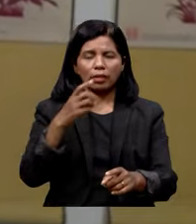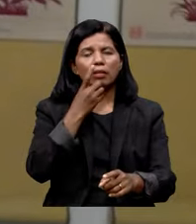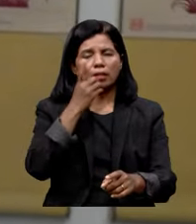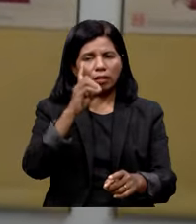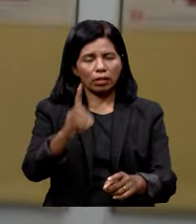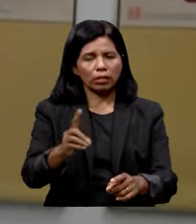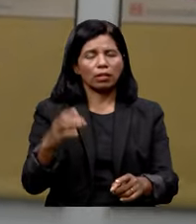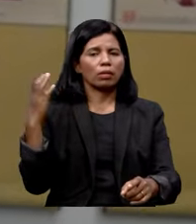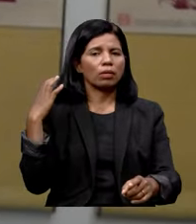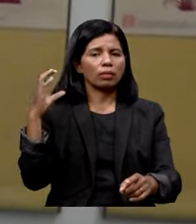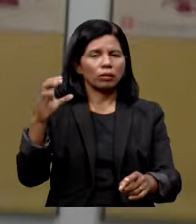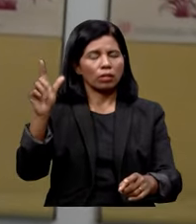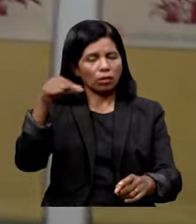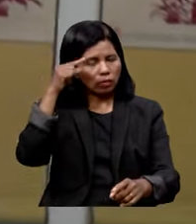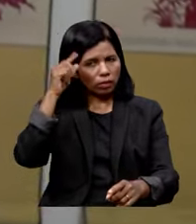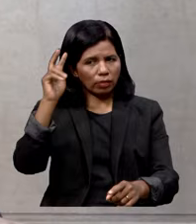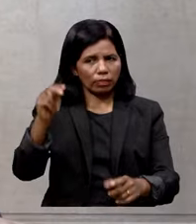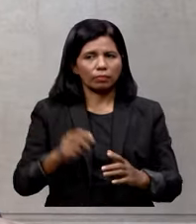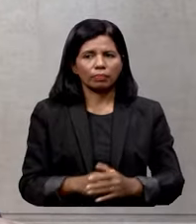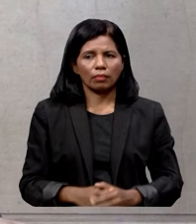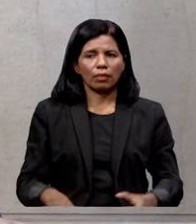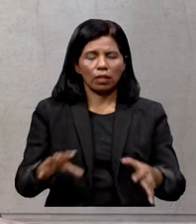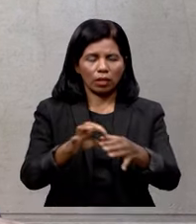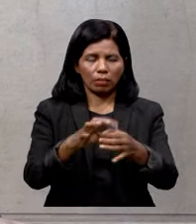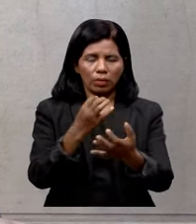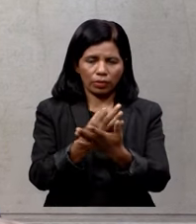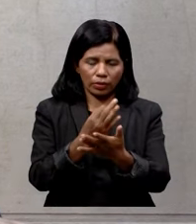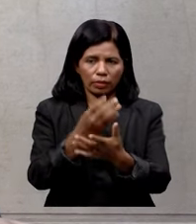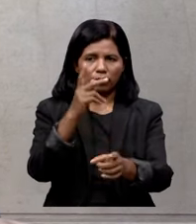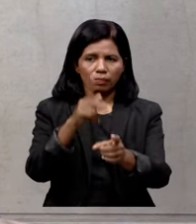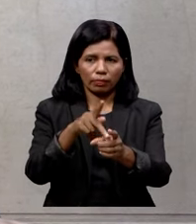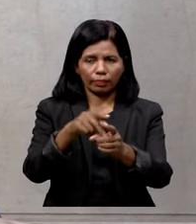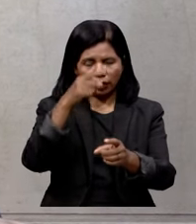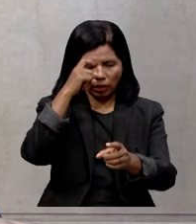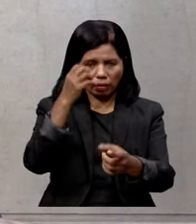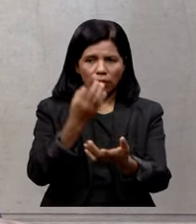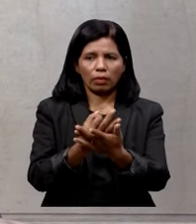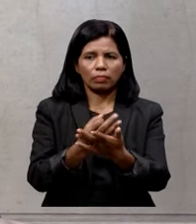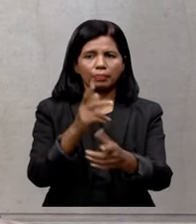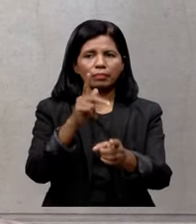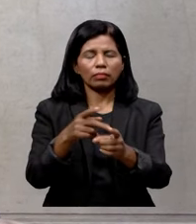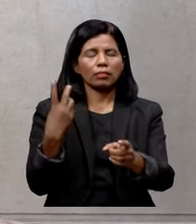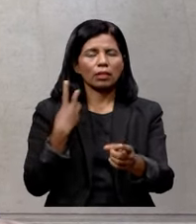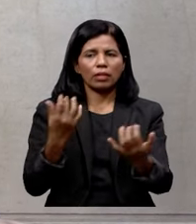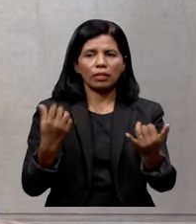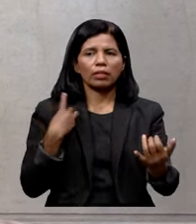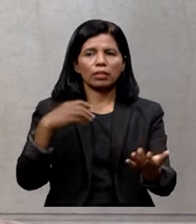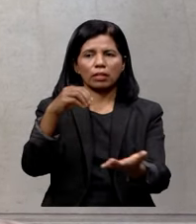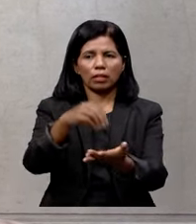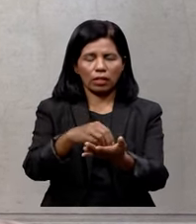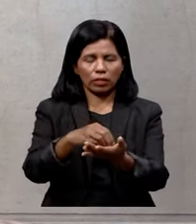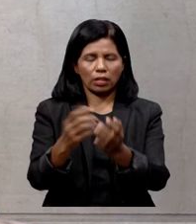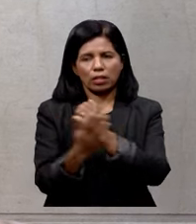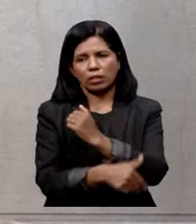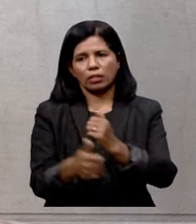ne competência governo Nien. Lilio liga o Fundo Mineral Nien, tamo Fundo Mineral agora, né, está investe rai livre ita ne osang